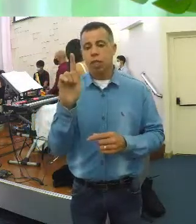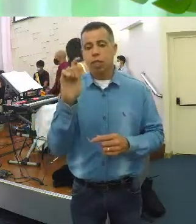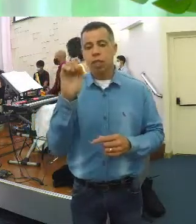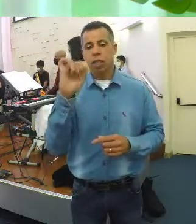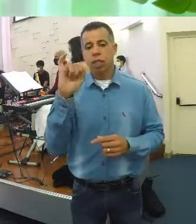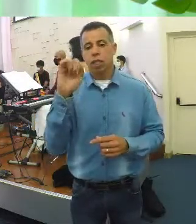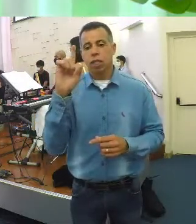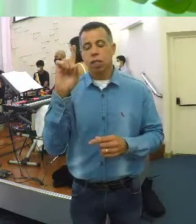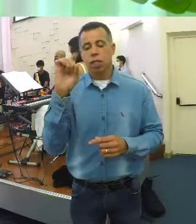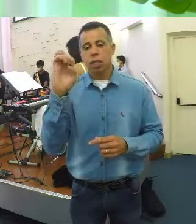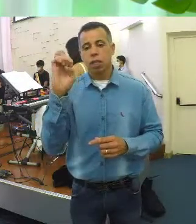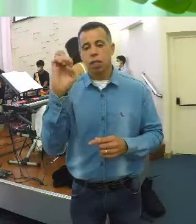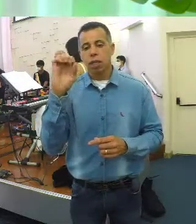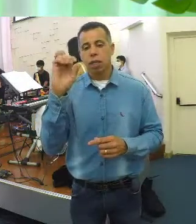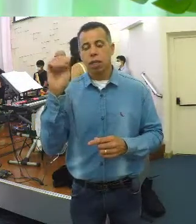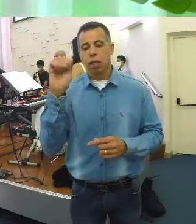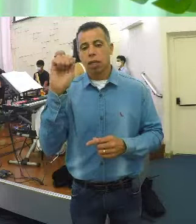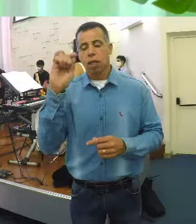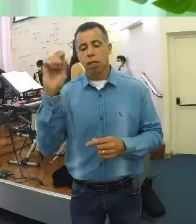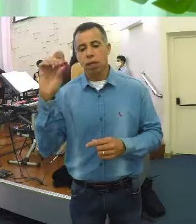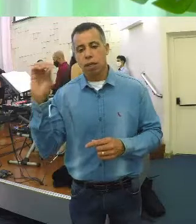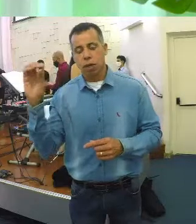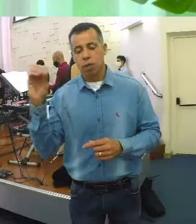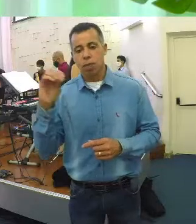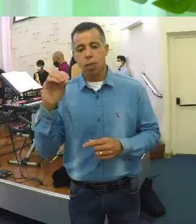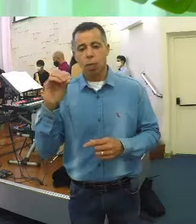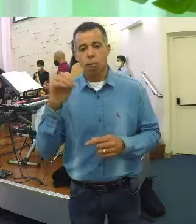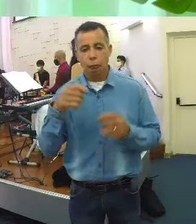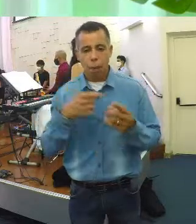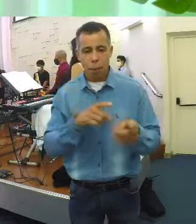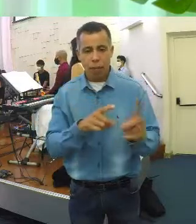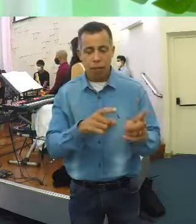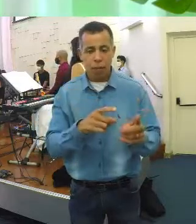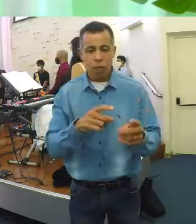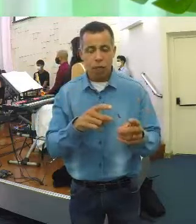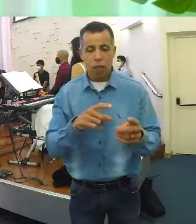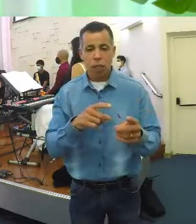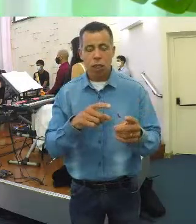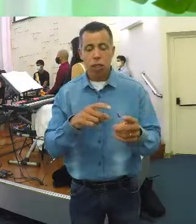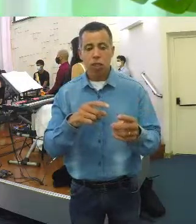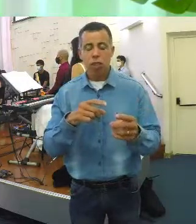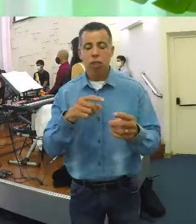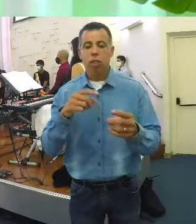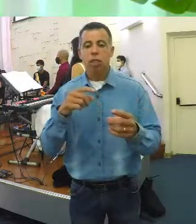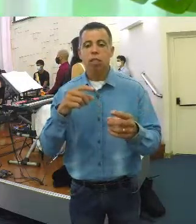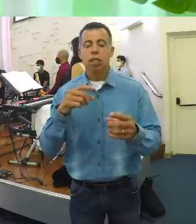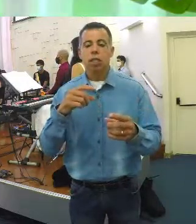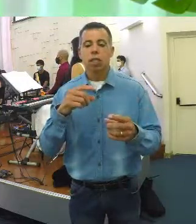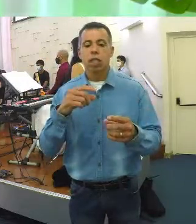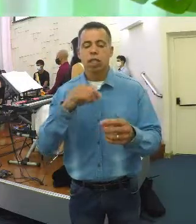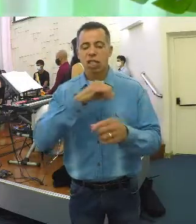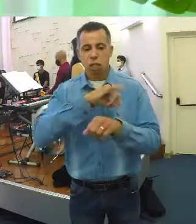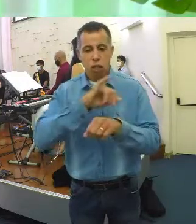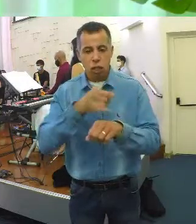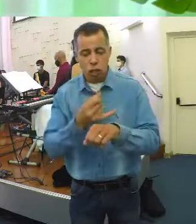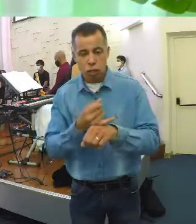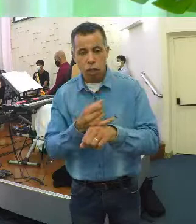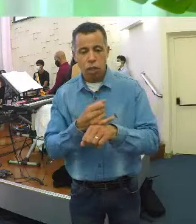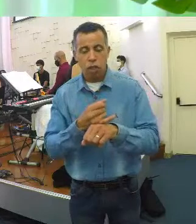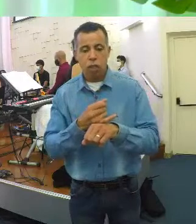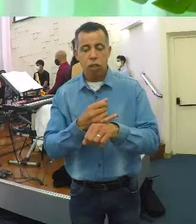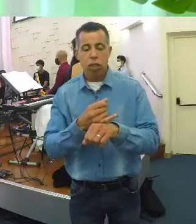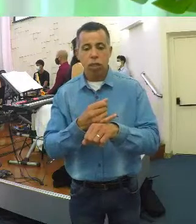mais. A perseguição em Jerusalém, que ceifou a vida de Estevão, que contou com